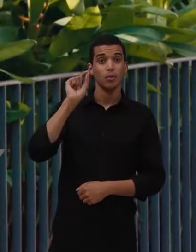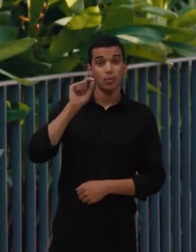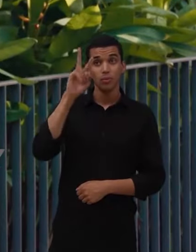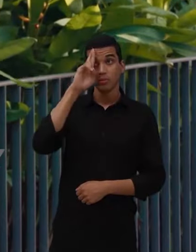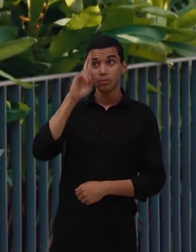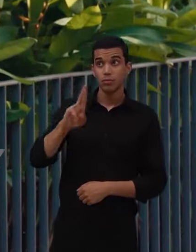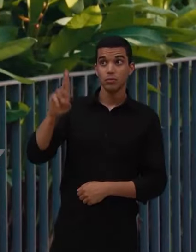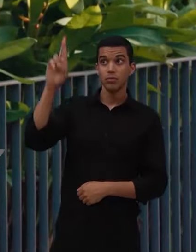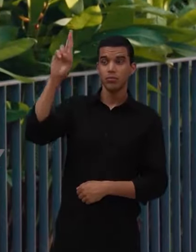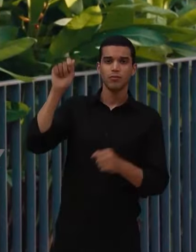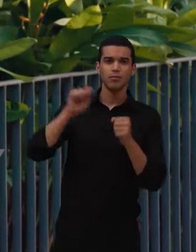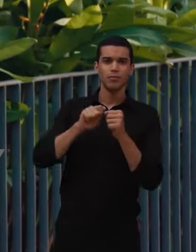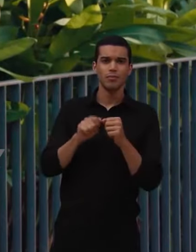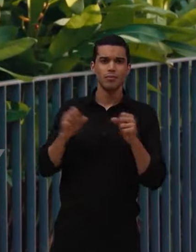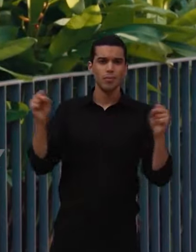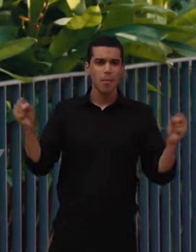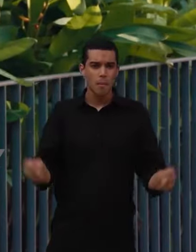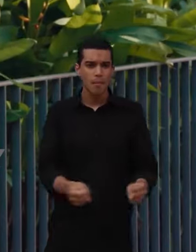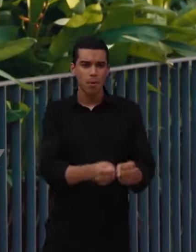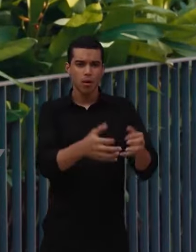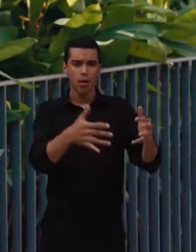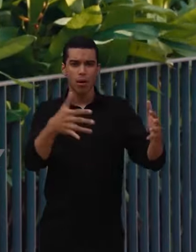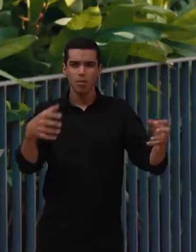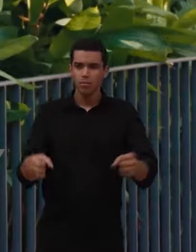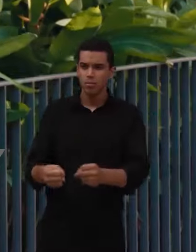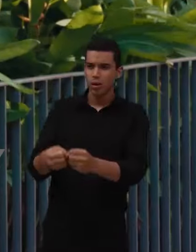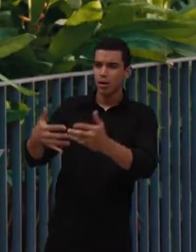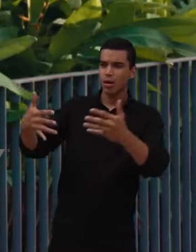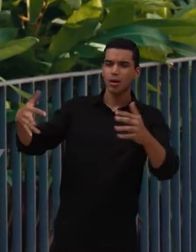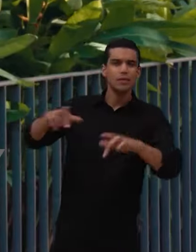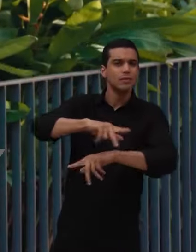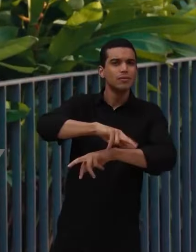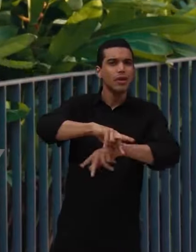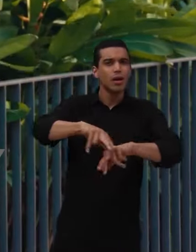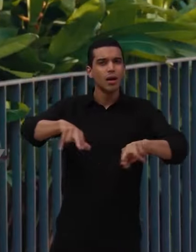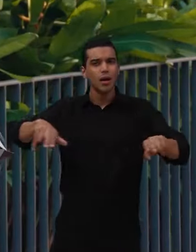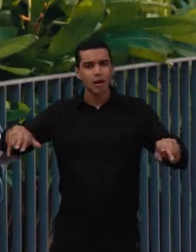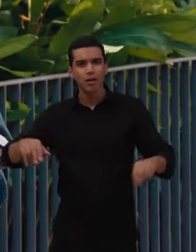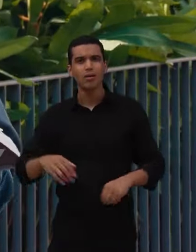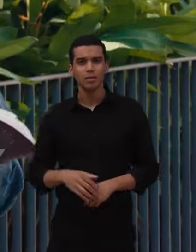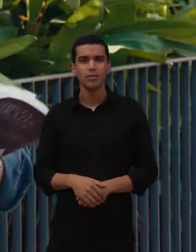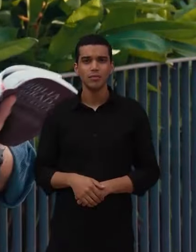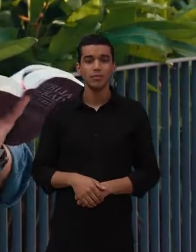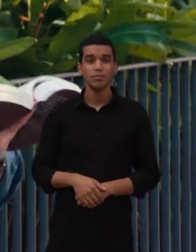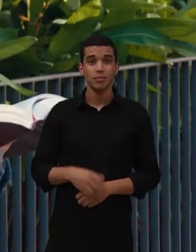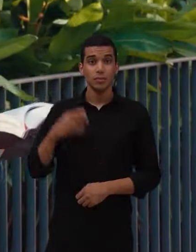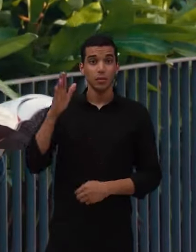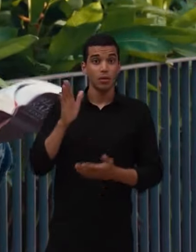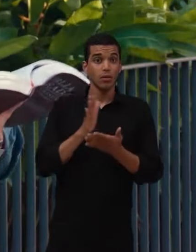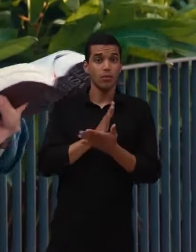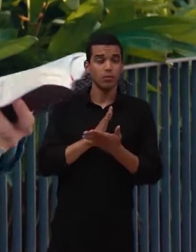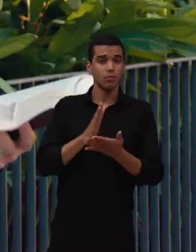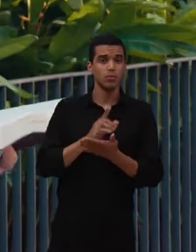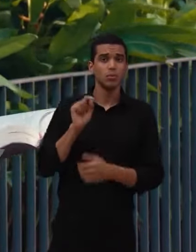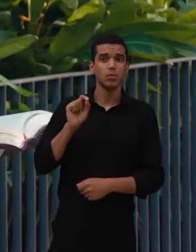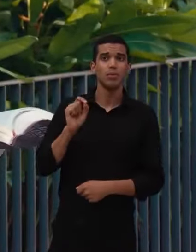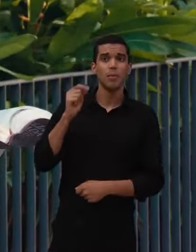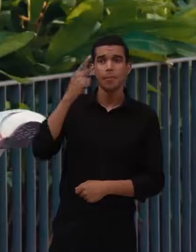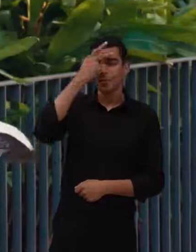houve obras grandiosas, maravilhosas, obras que ninguém na tarde, no